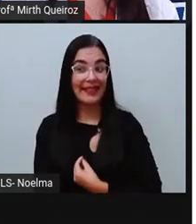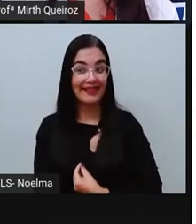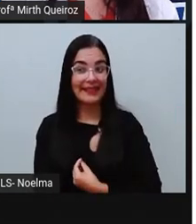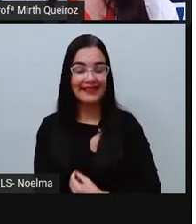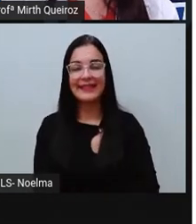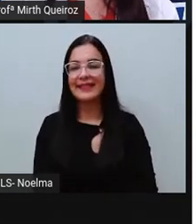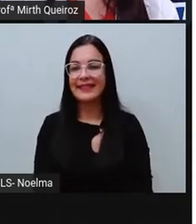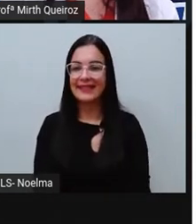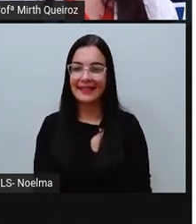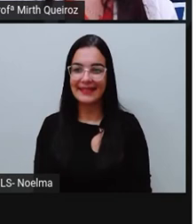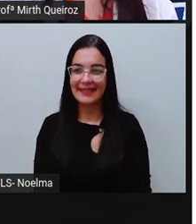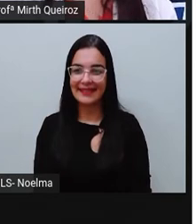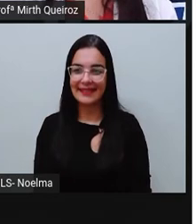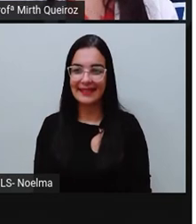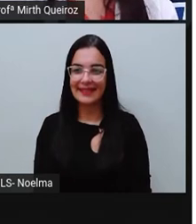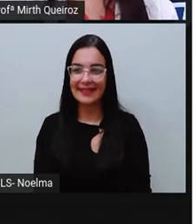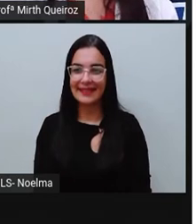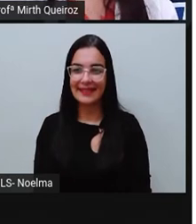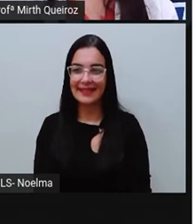F-O-L-H-A.